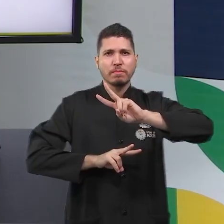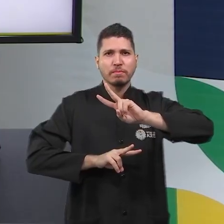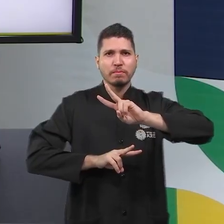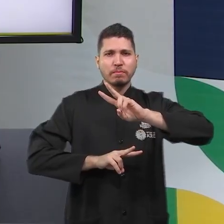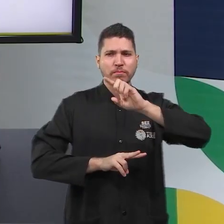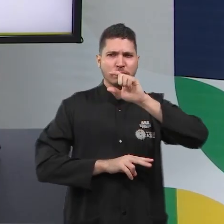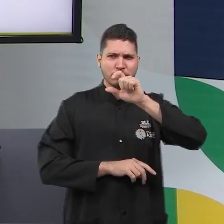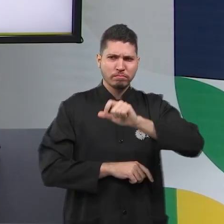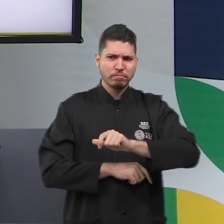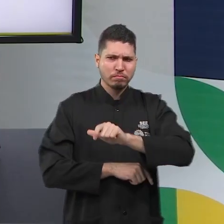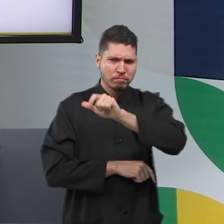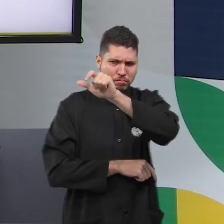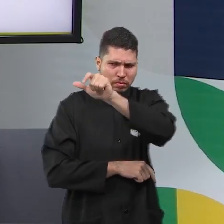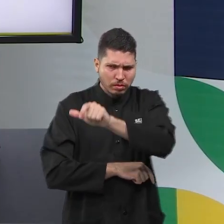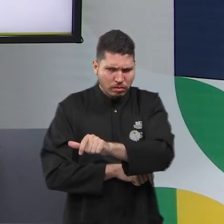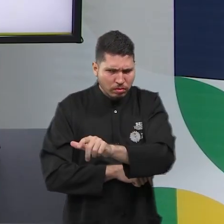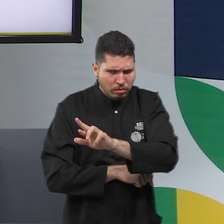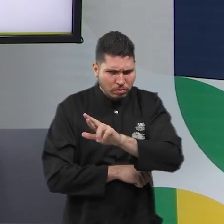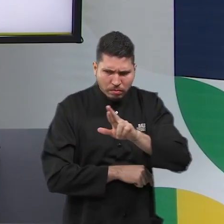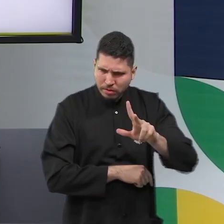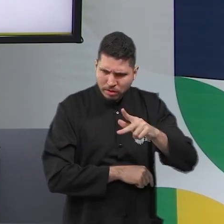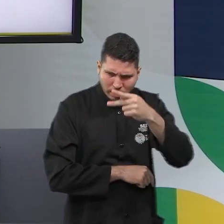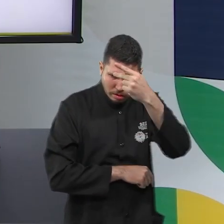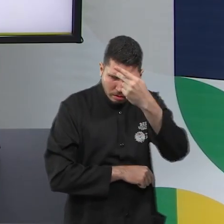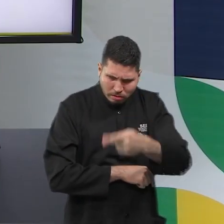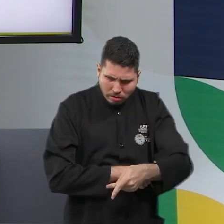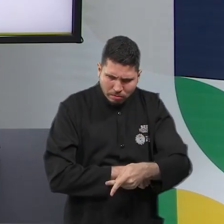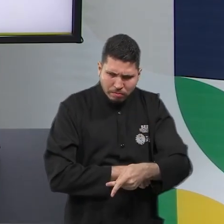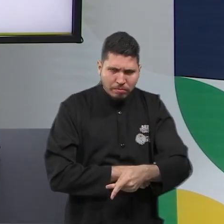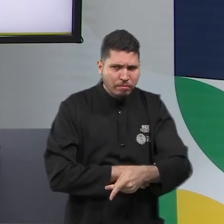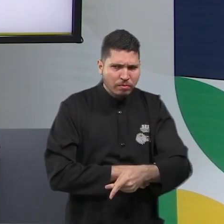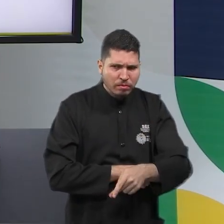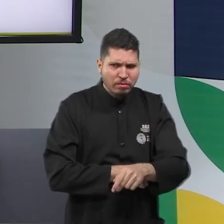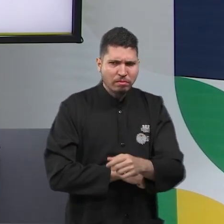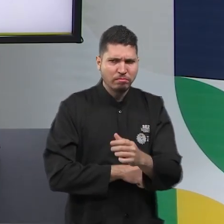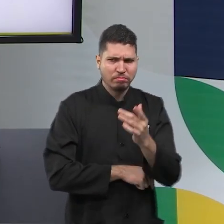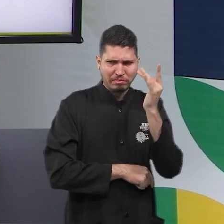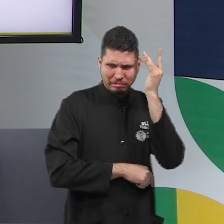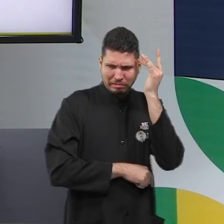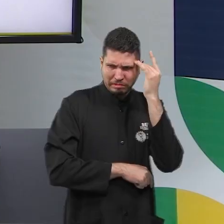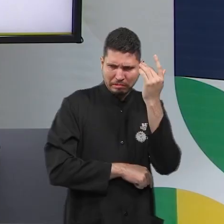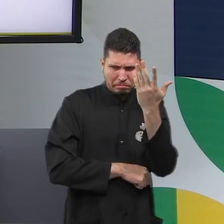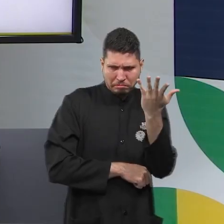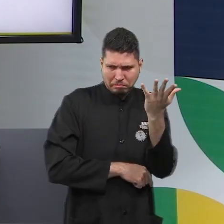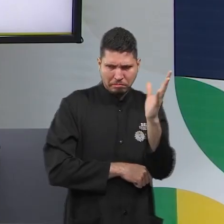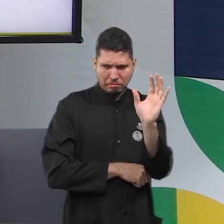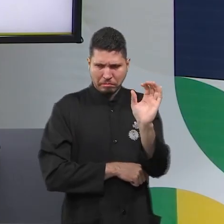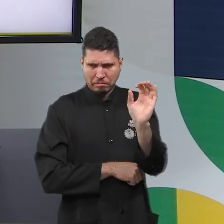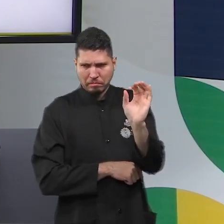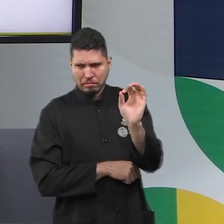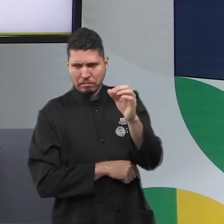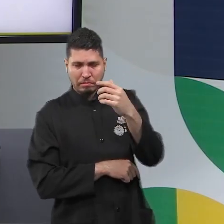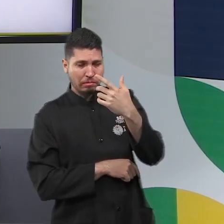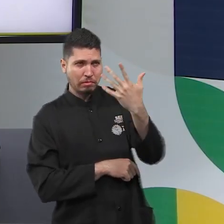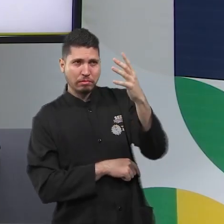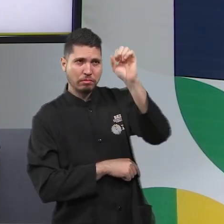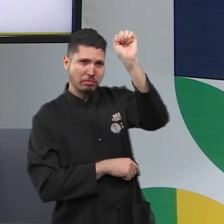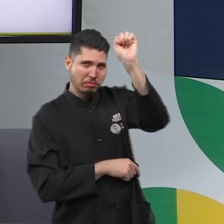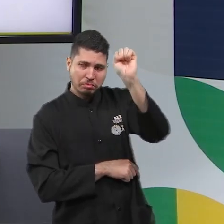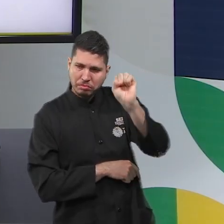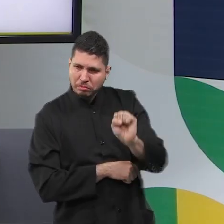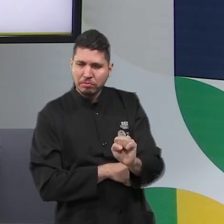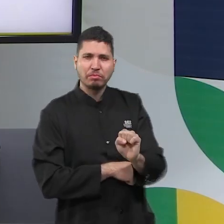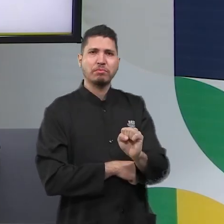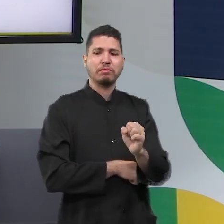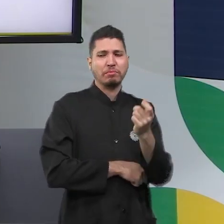essa pessoa não é aqui do nosso estado, talvez seja da região sul, ou é um povo originário, faz